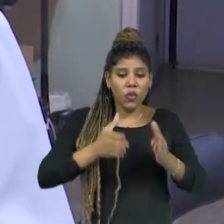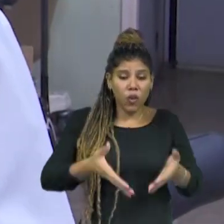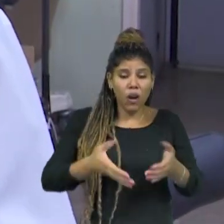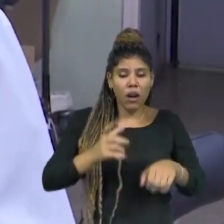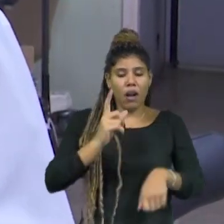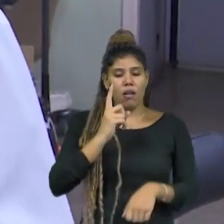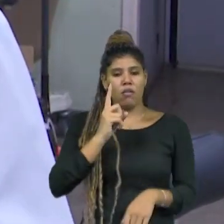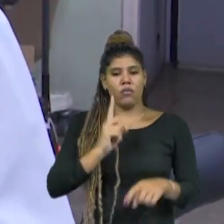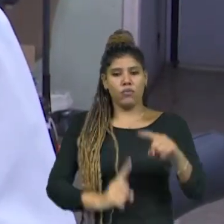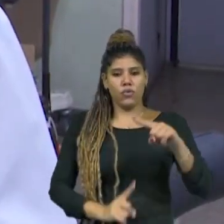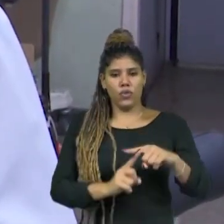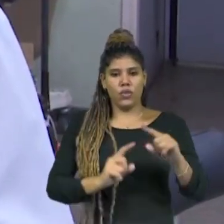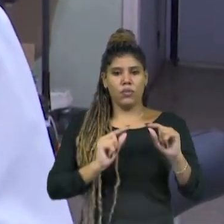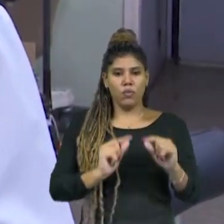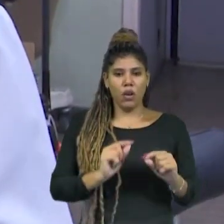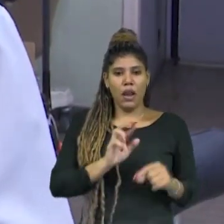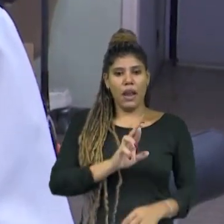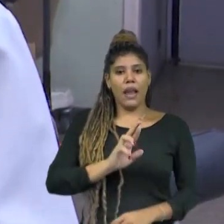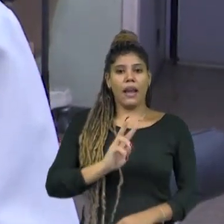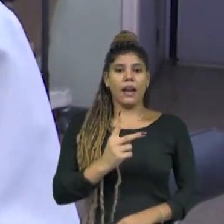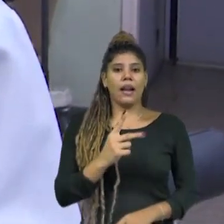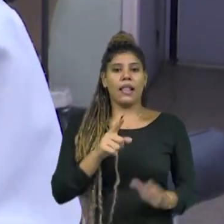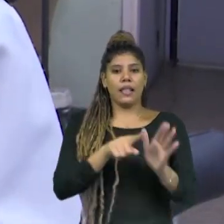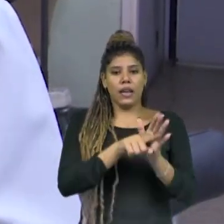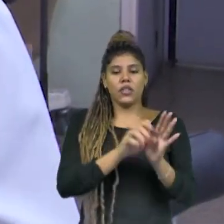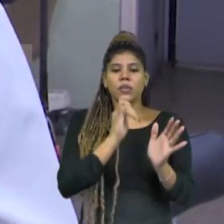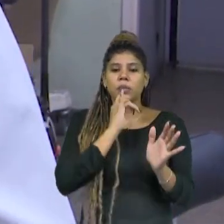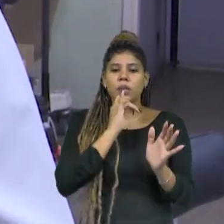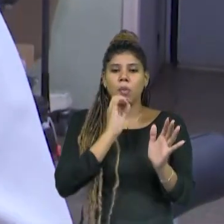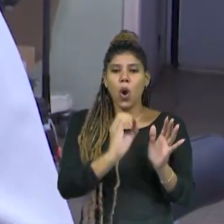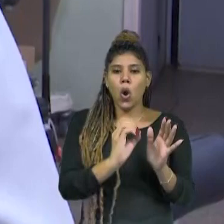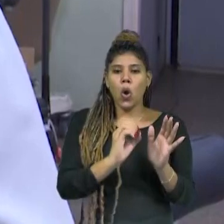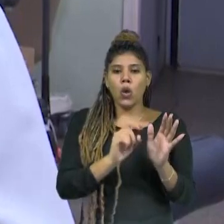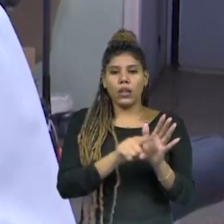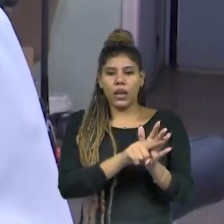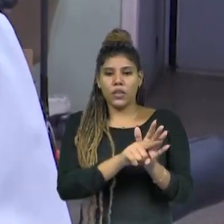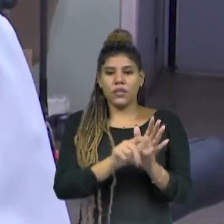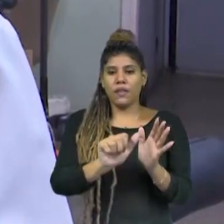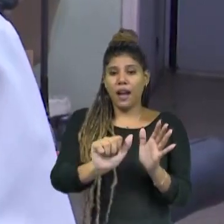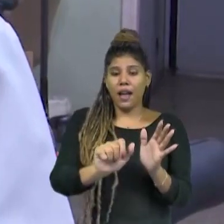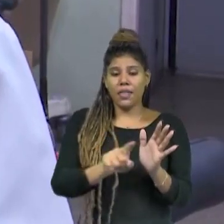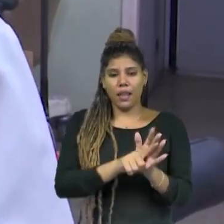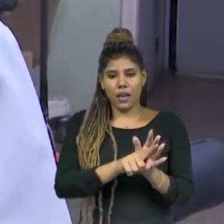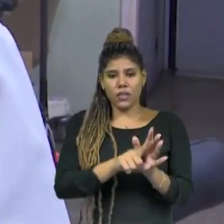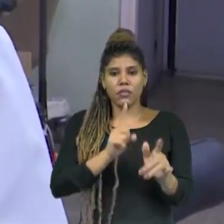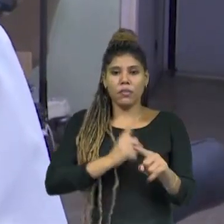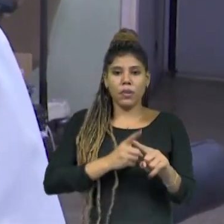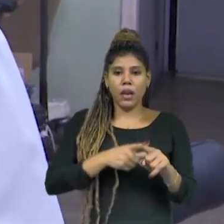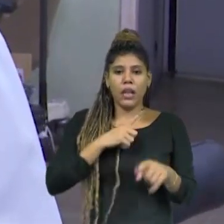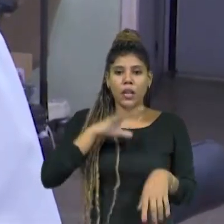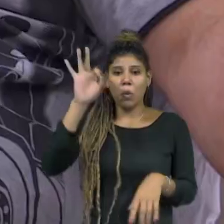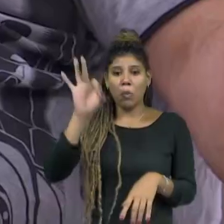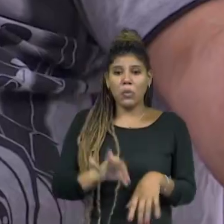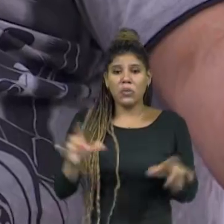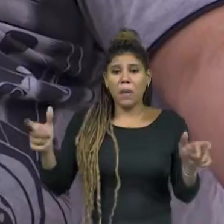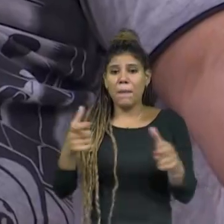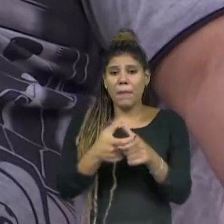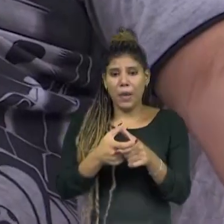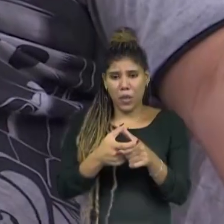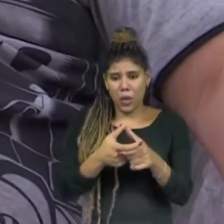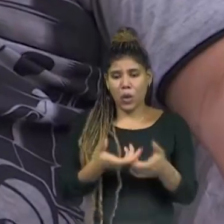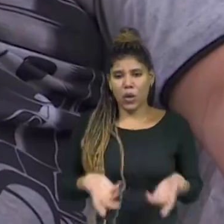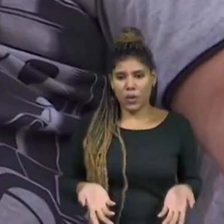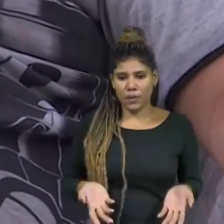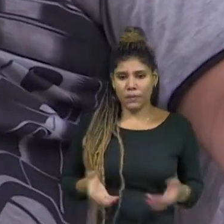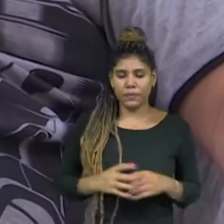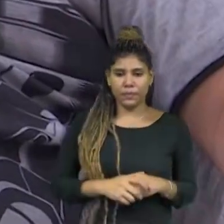como RH negativo, como O negativo, o A negativo, né, porque eles têm um percentual menor na população. No primeiro dia